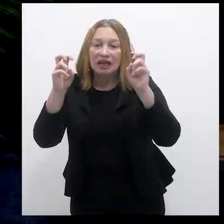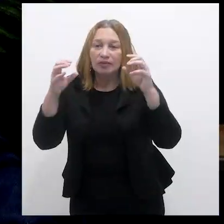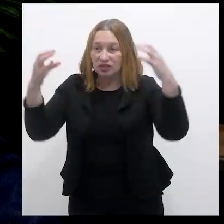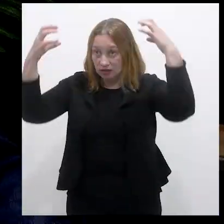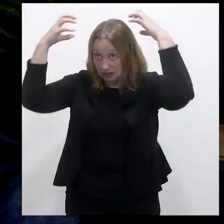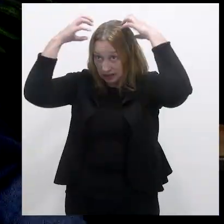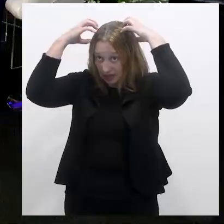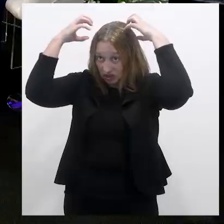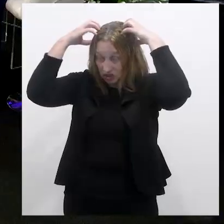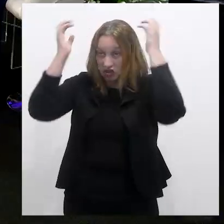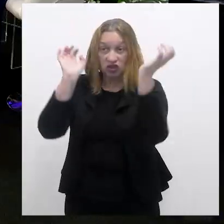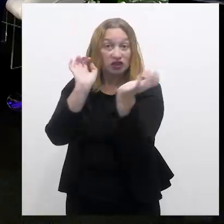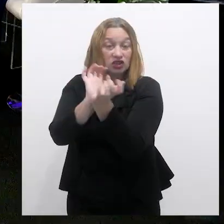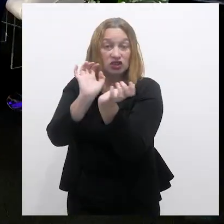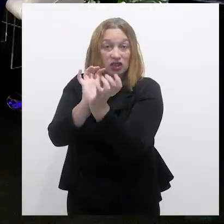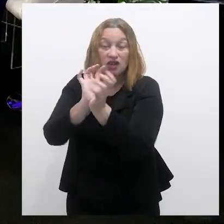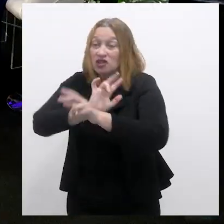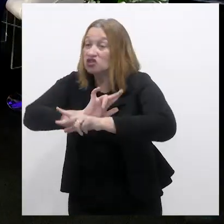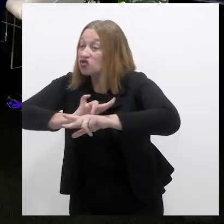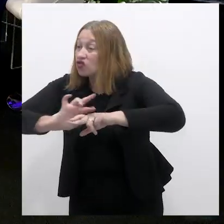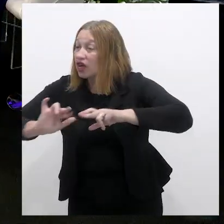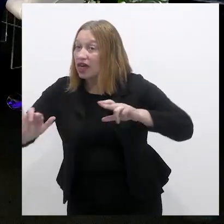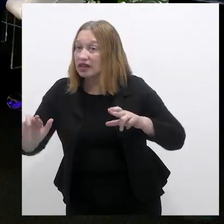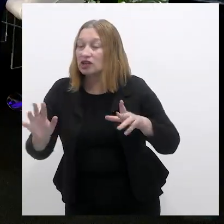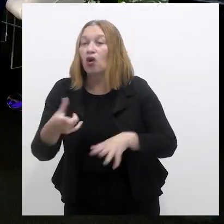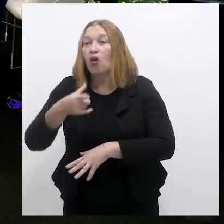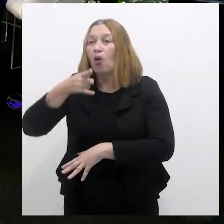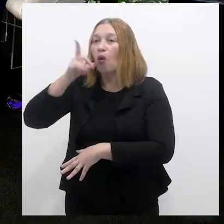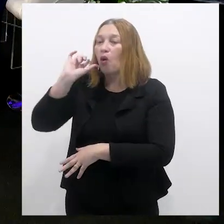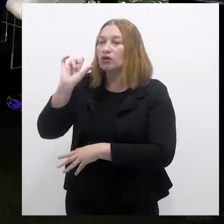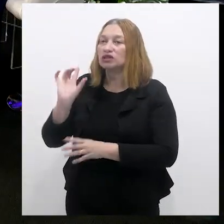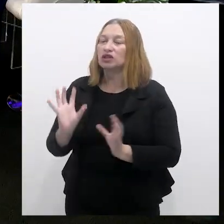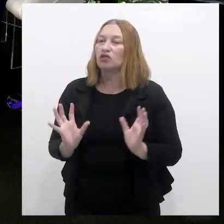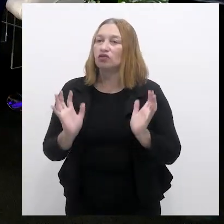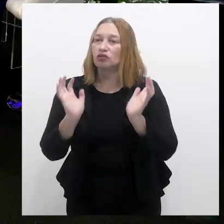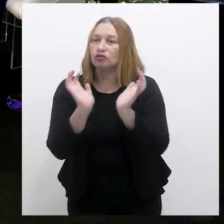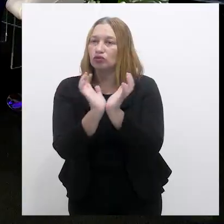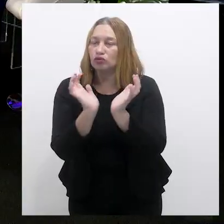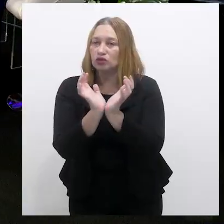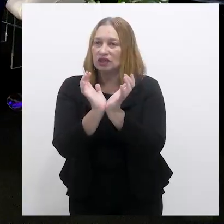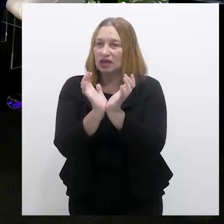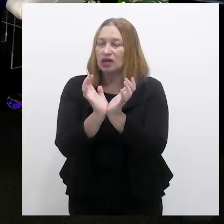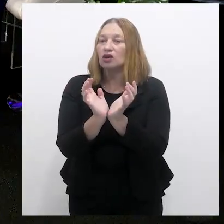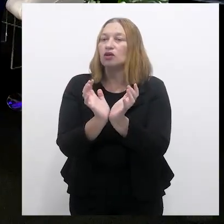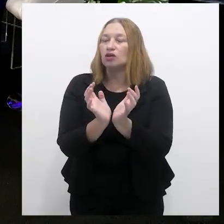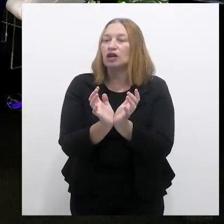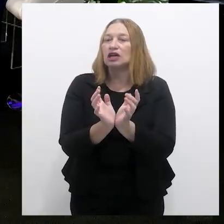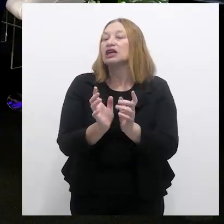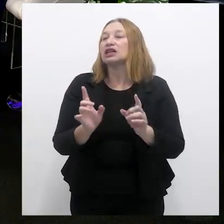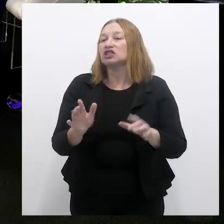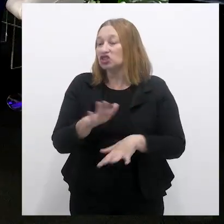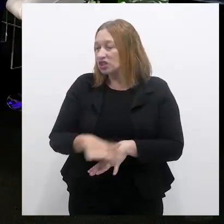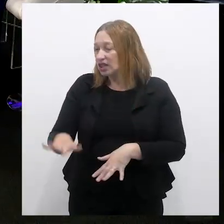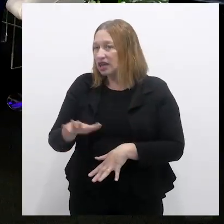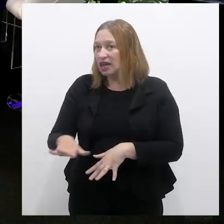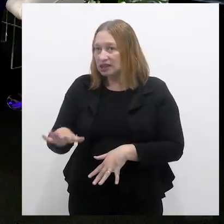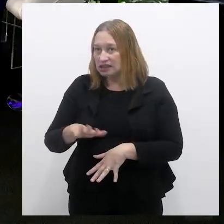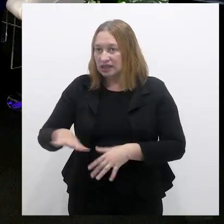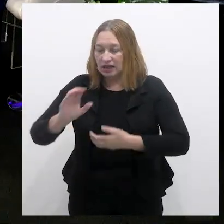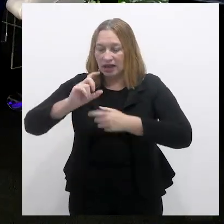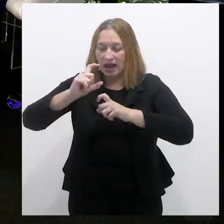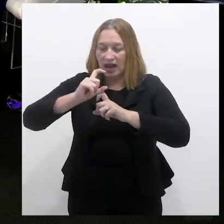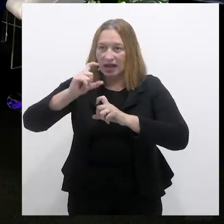da Disney. É isso aí. Nós, agora, recentemente, ontem mesmo, fiz um concerto para crianças em